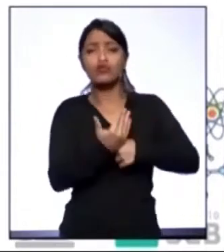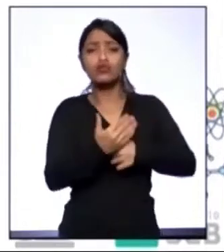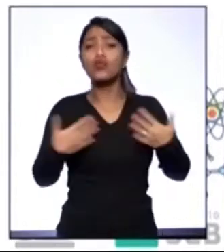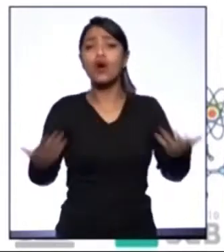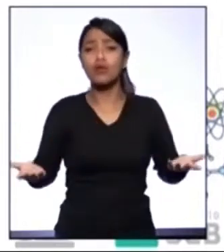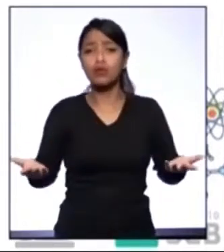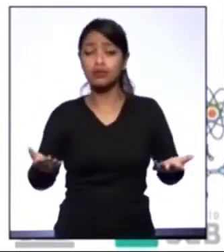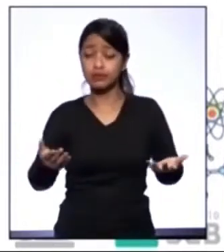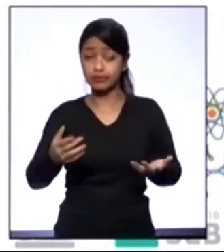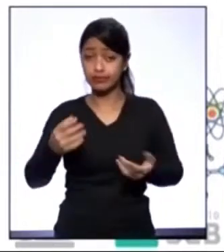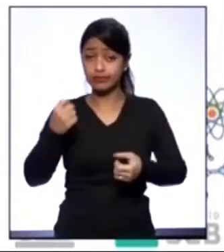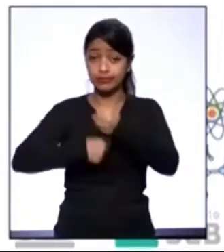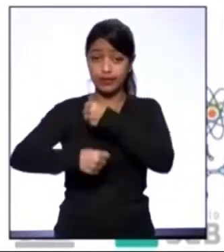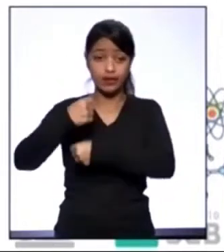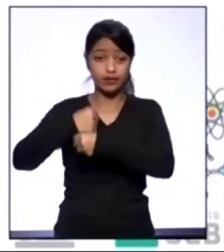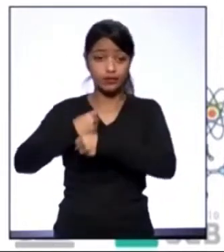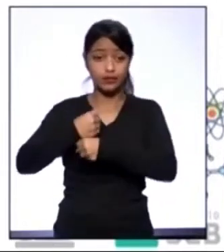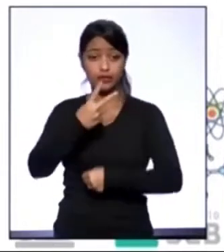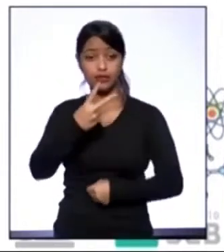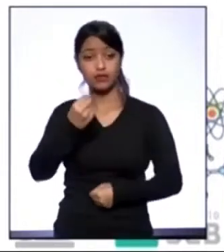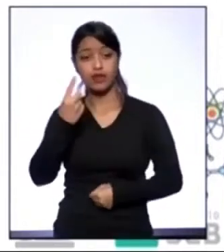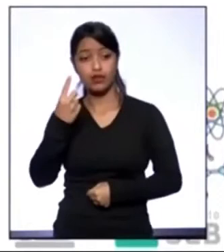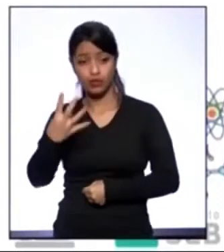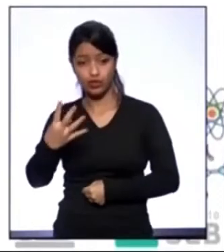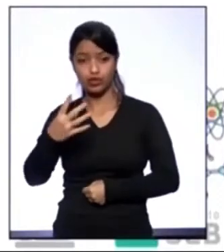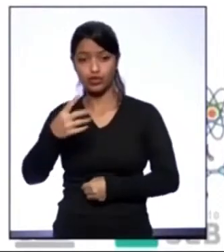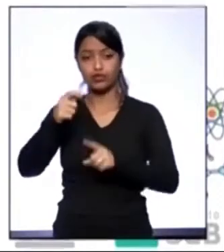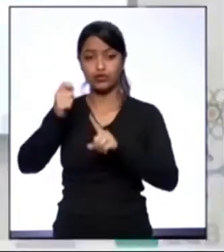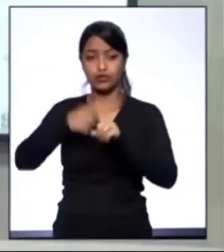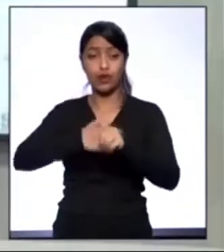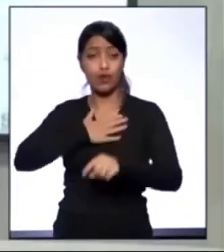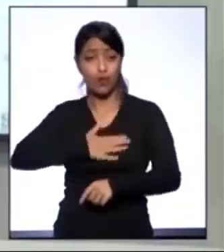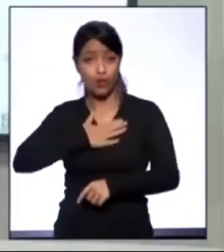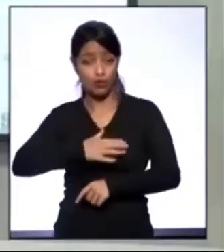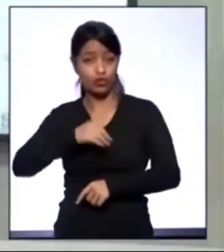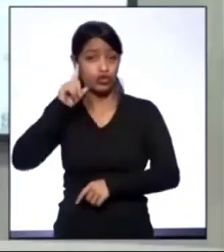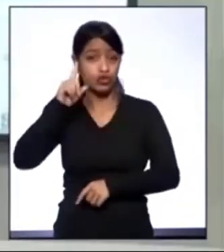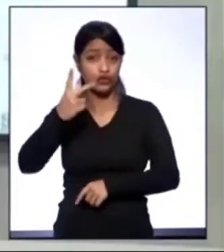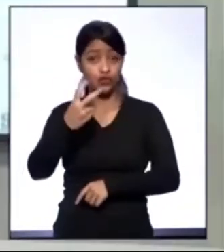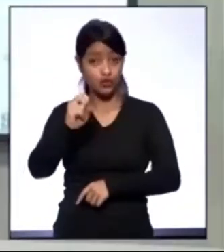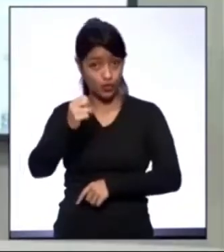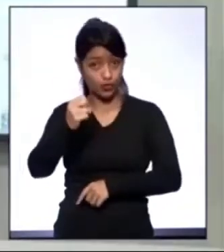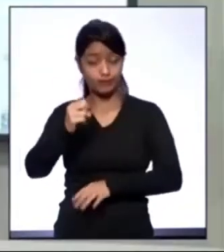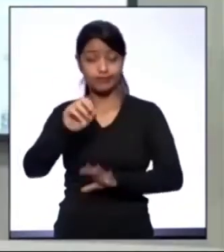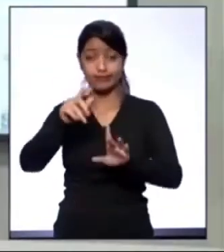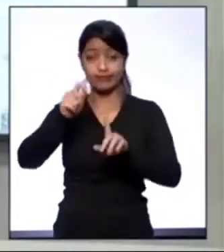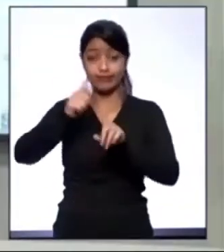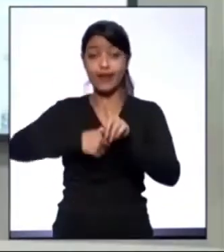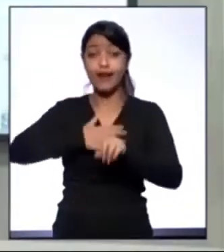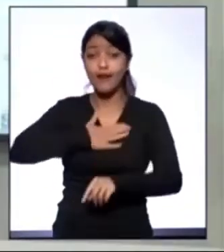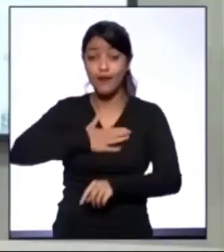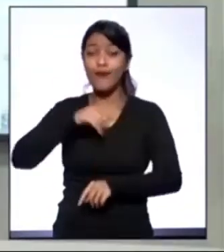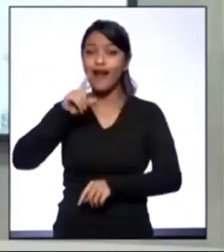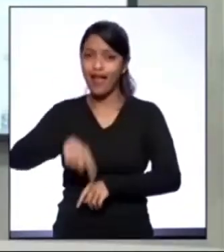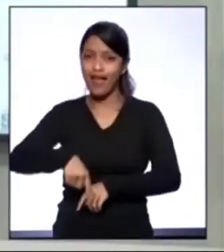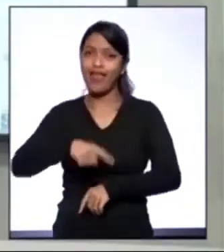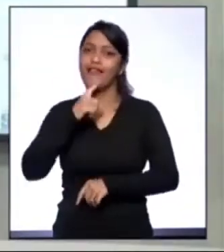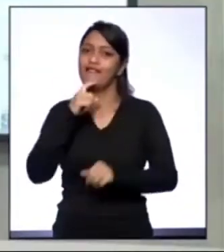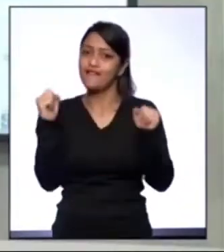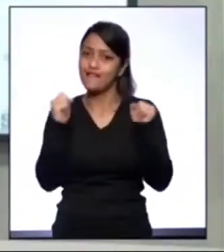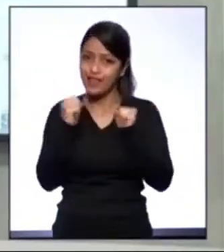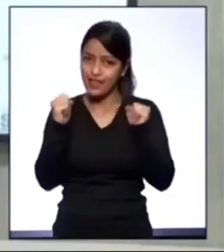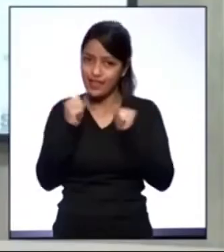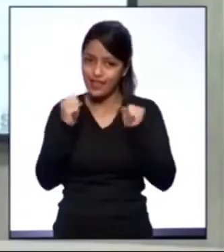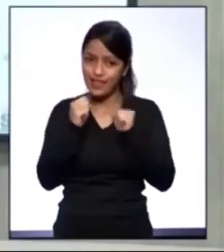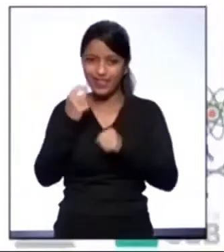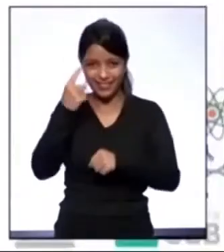de 2014. Agosto é um período de inverno. Eu estou enxergando isso nas temperaturas. Olha as temperaturas no